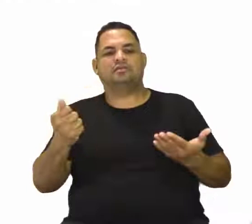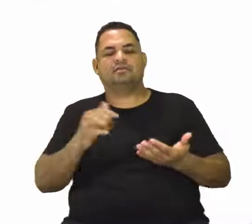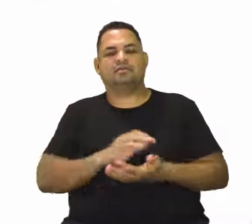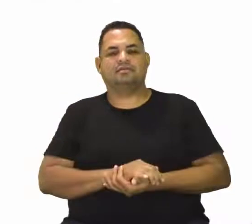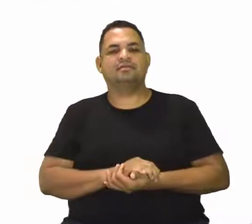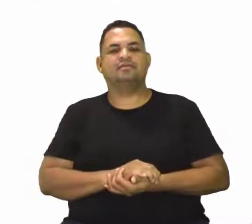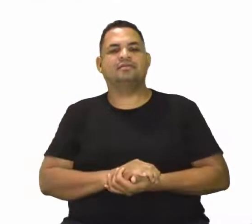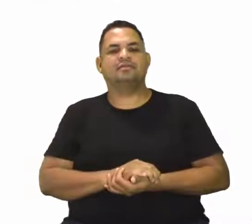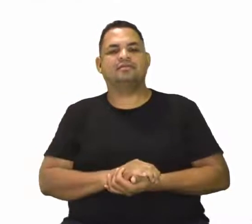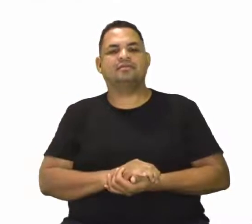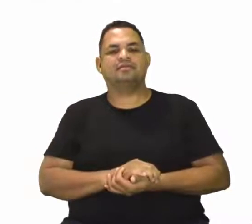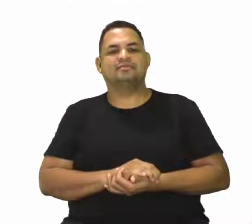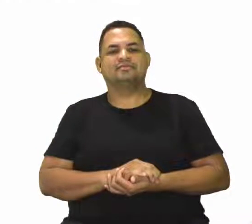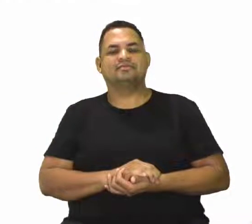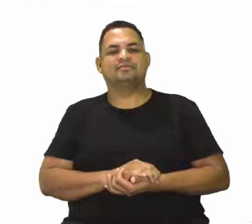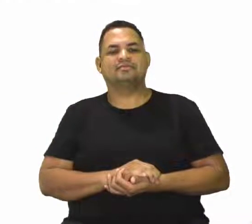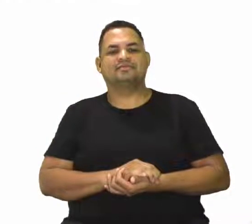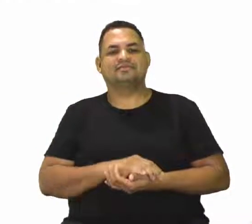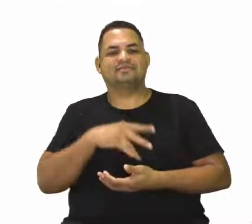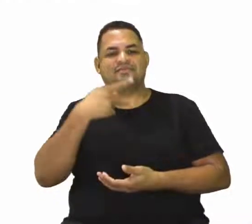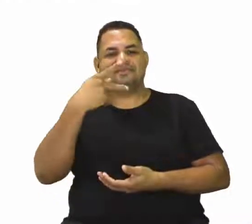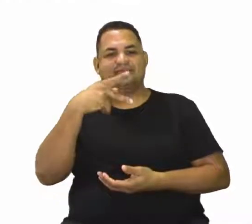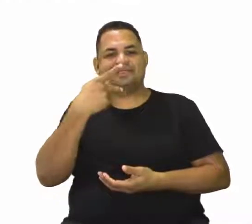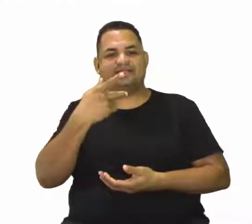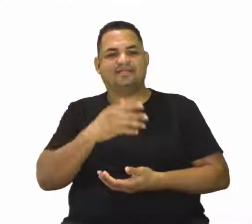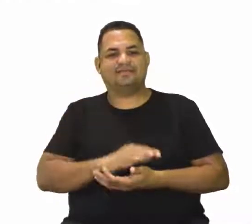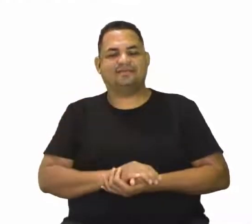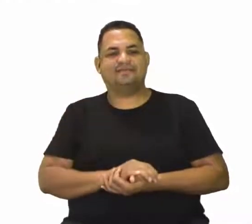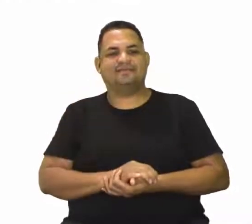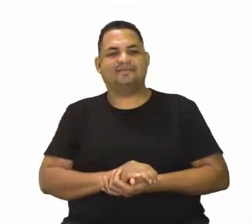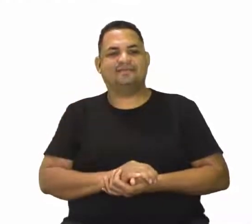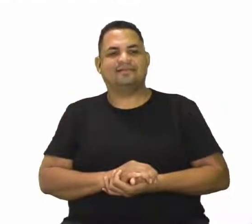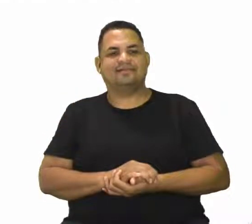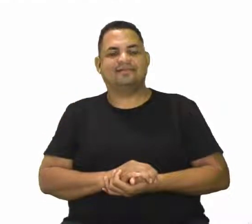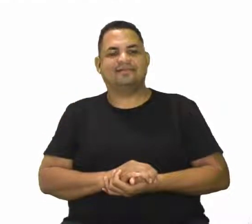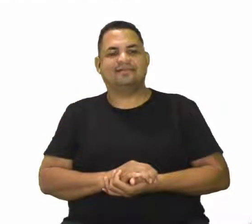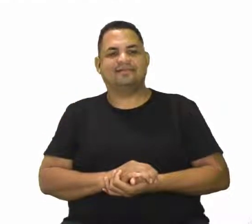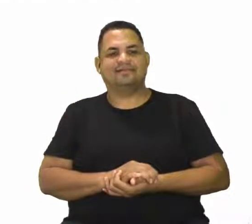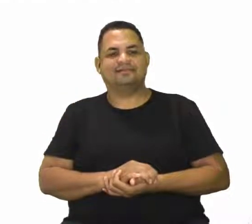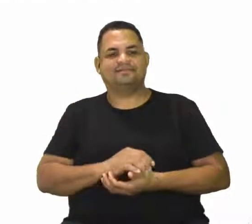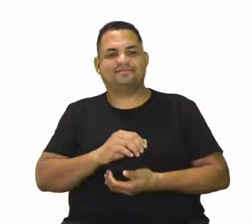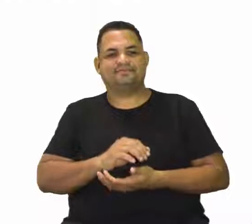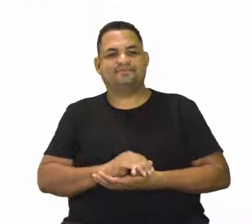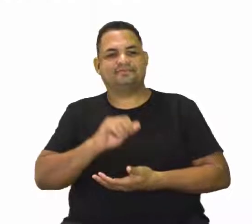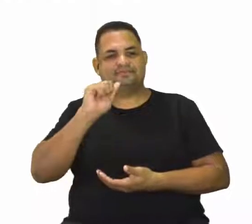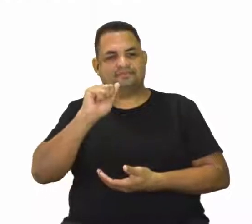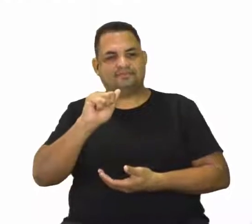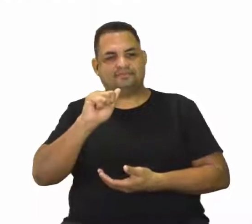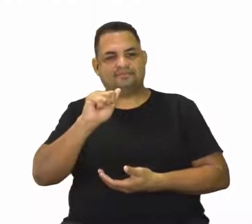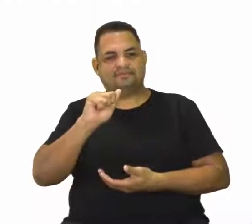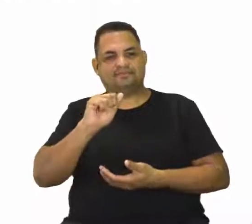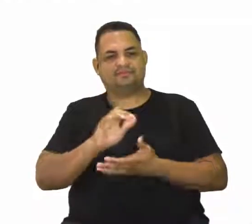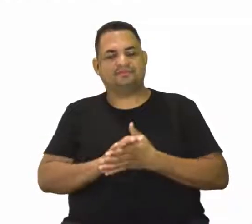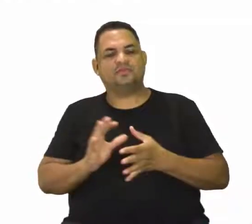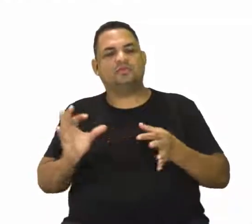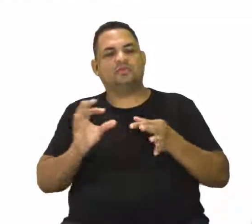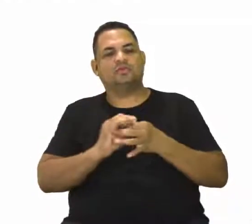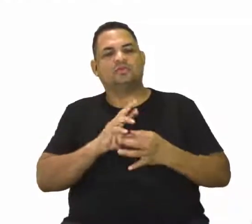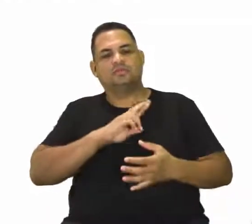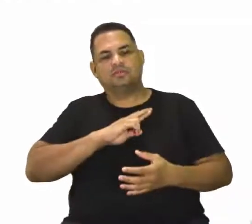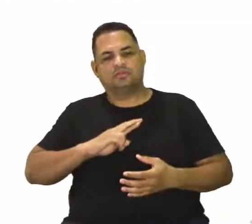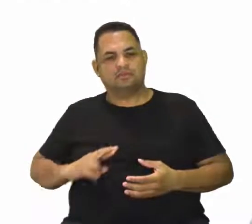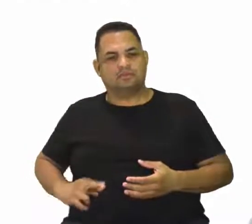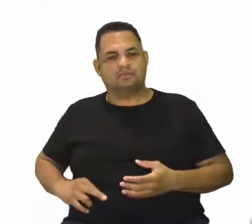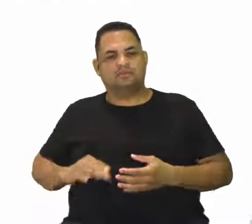rapaz sabe o que fica muito boçal falando isso daqui é a letra a a união